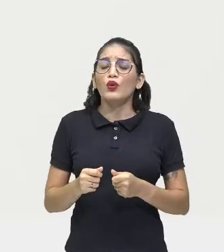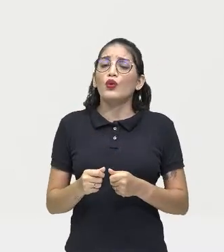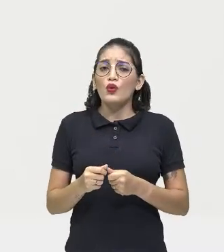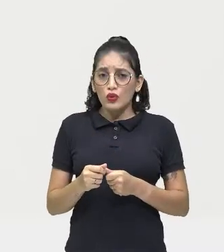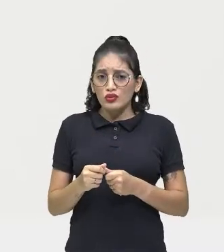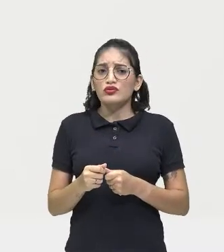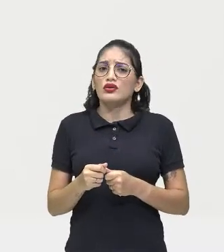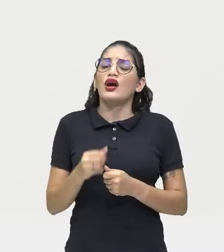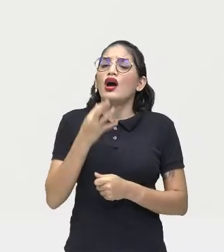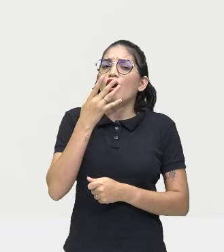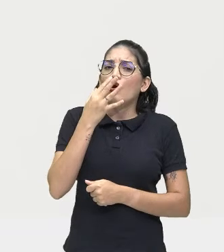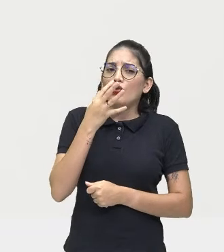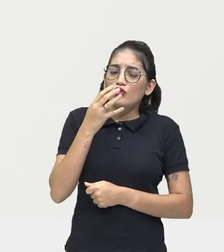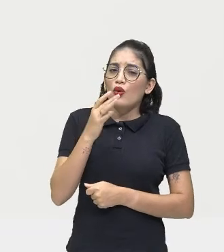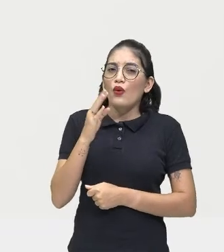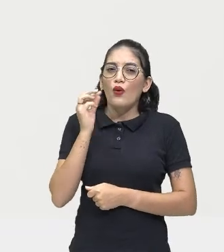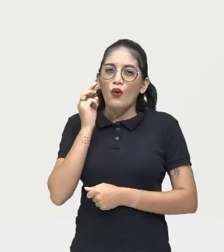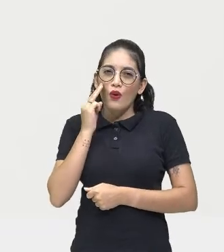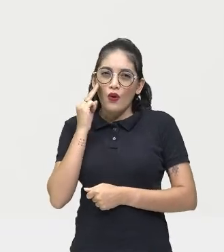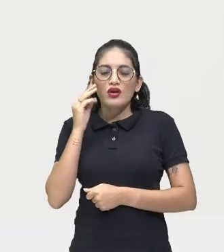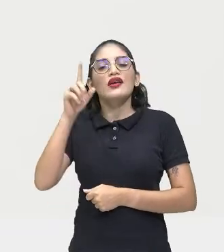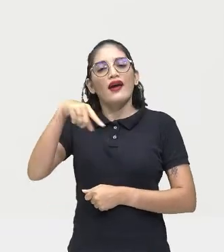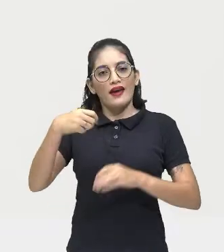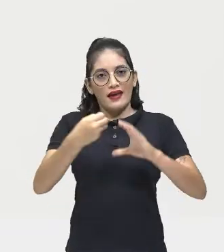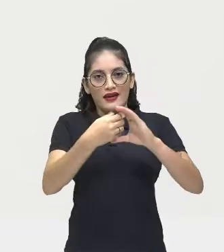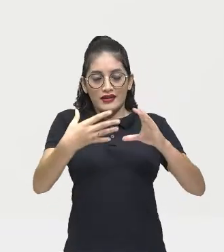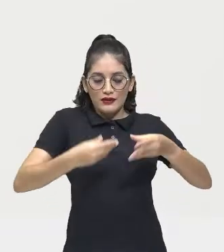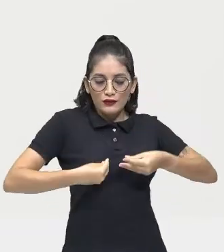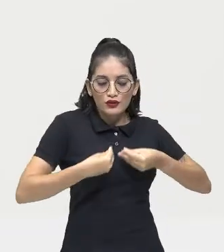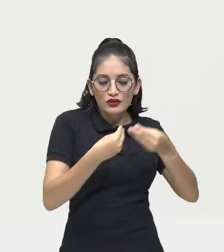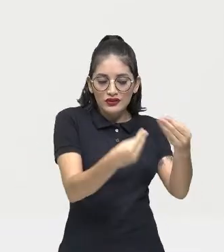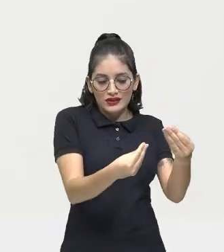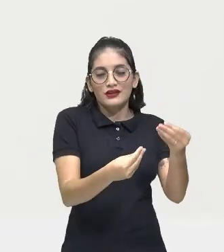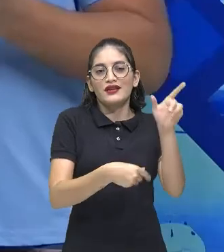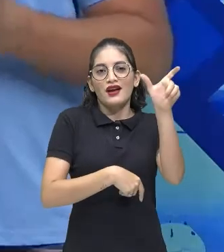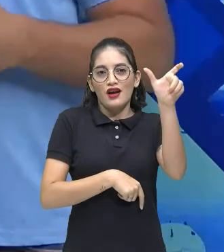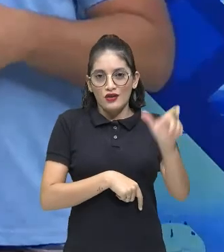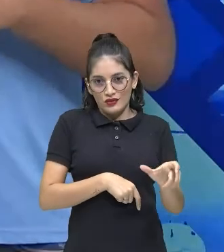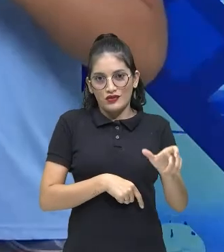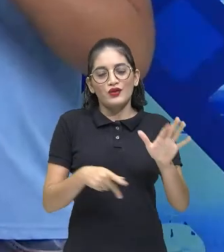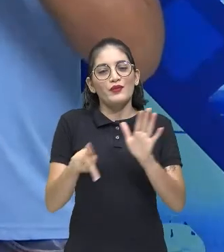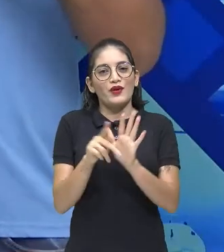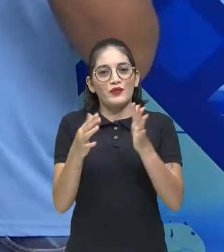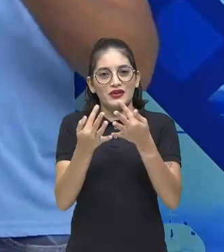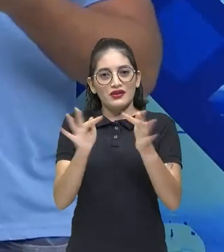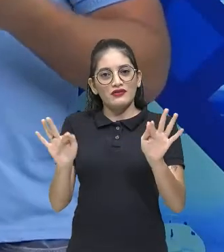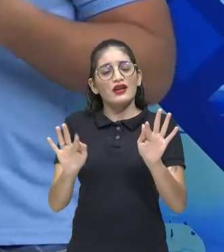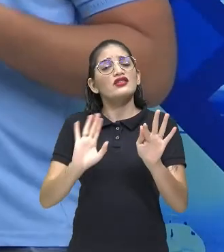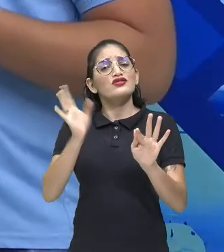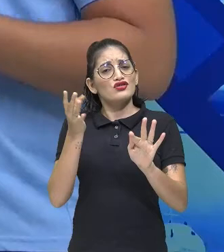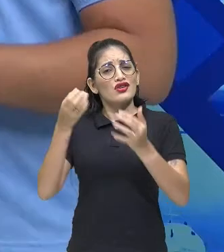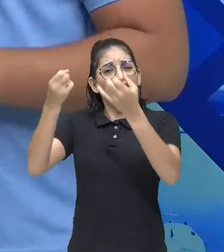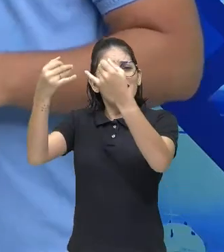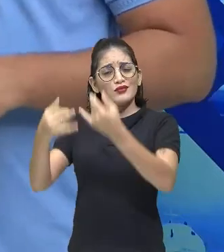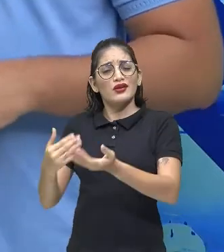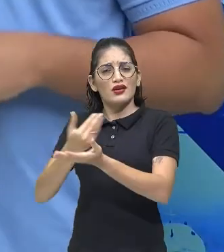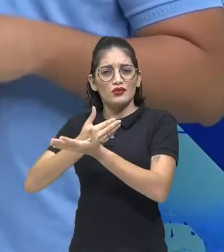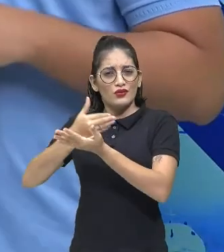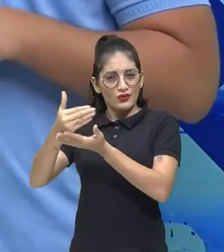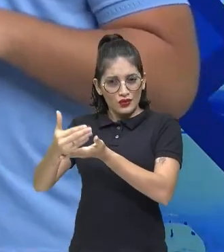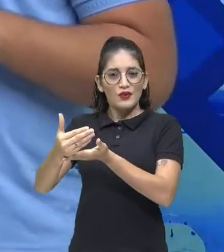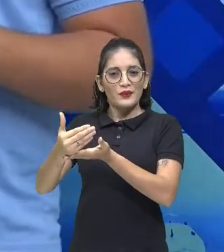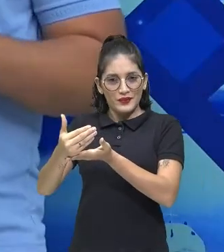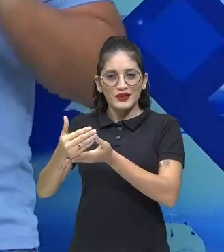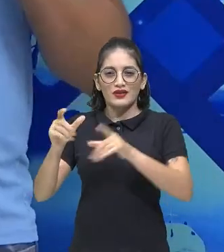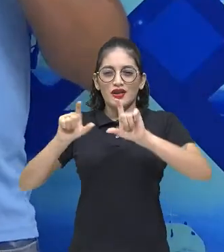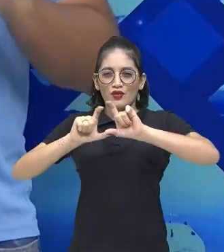destaquei para vocês são características que eu estou atribuindo ao sujeito da oração, que já foi mencionado lá no início do parágrafo